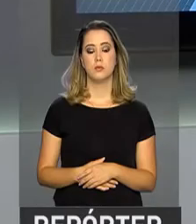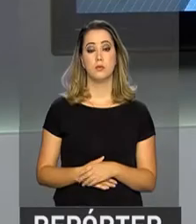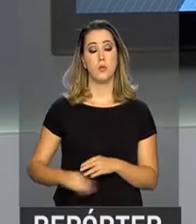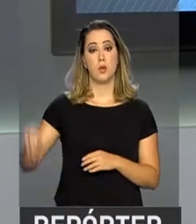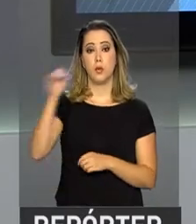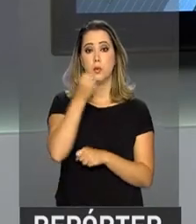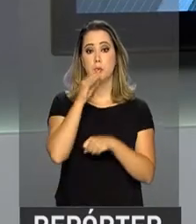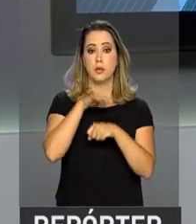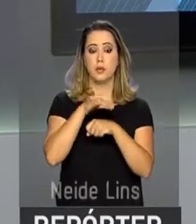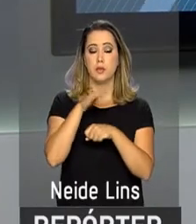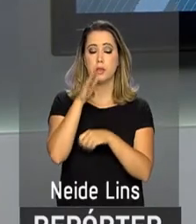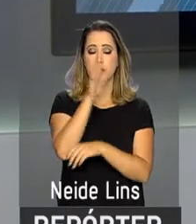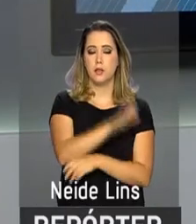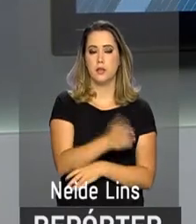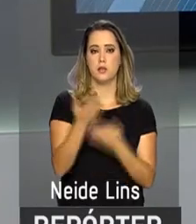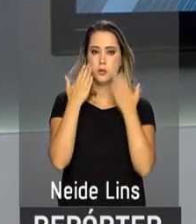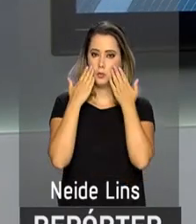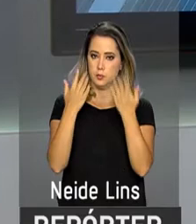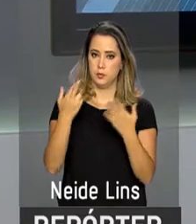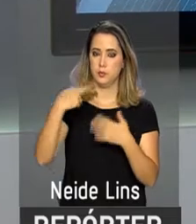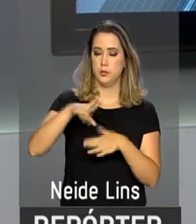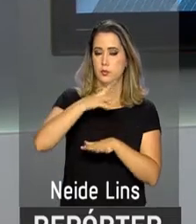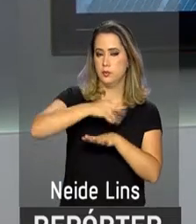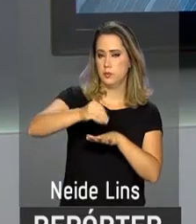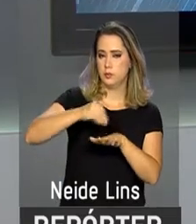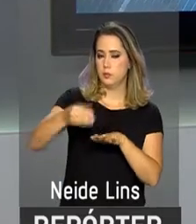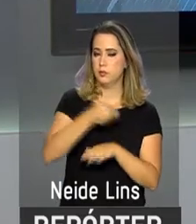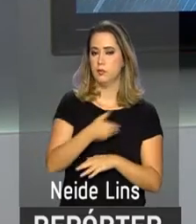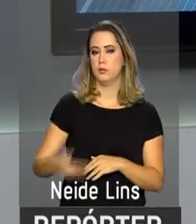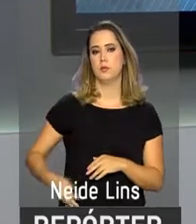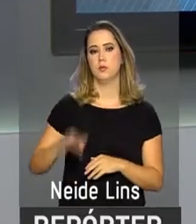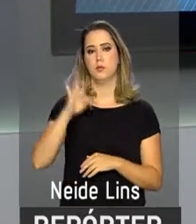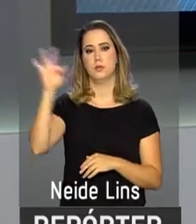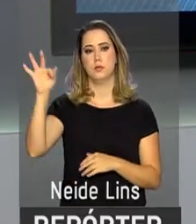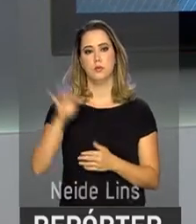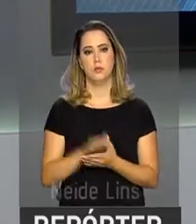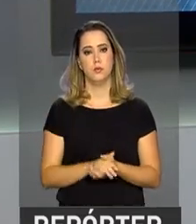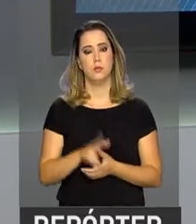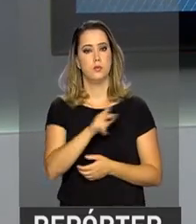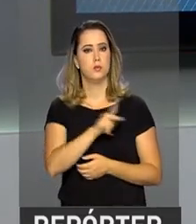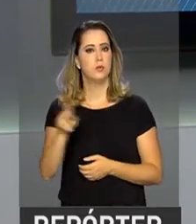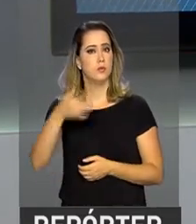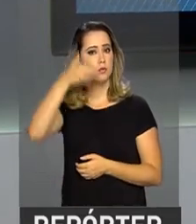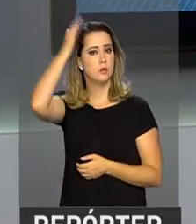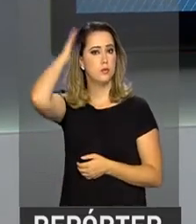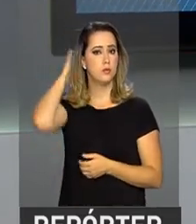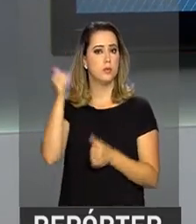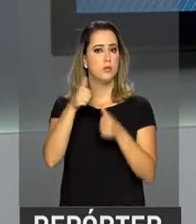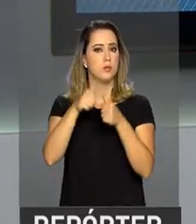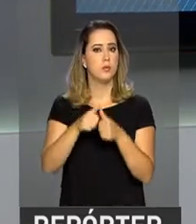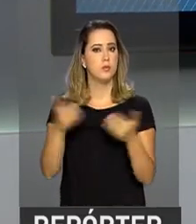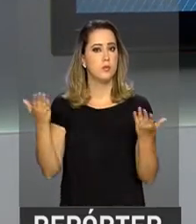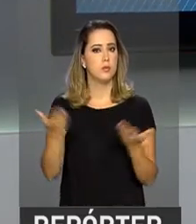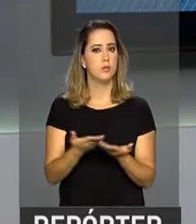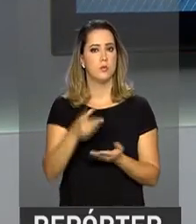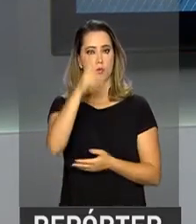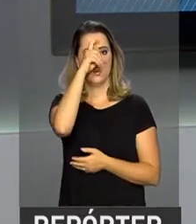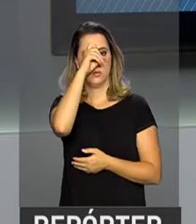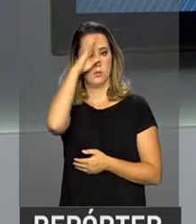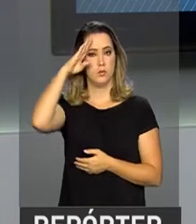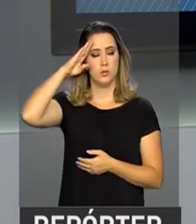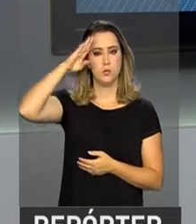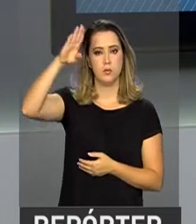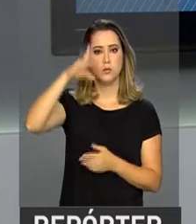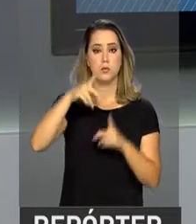Olá, boa tarde. Estamos de volta com o repórter NBR e as notícias do governo federal. O presidente Michel Temer está nesse momento no Hospital